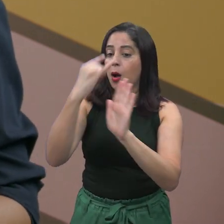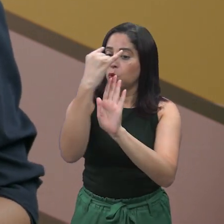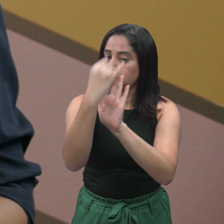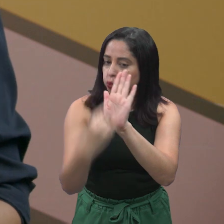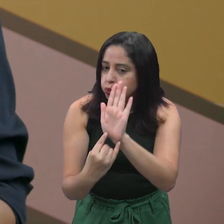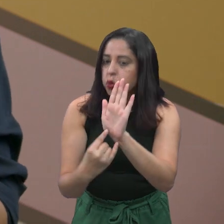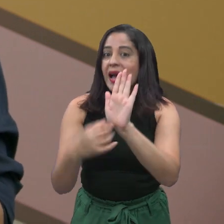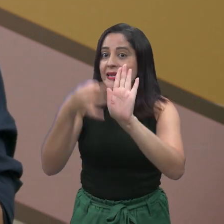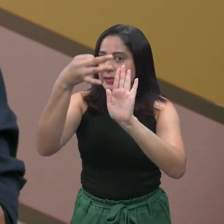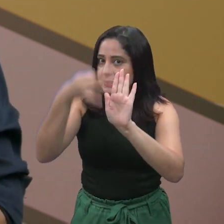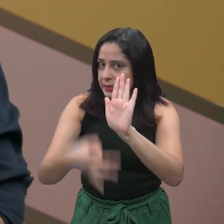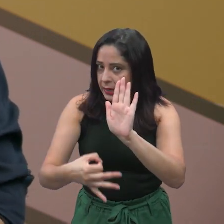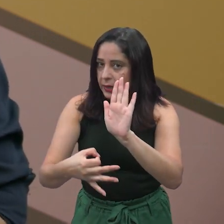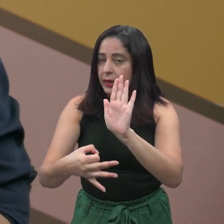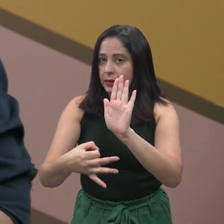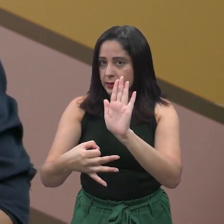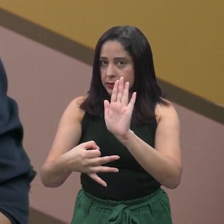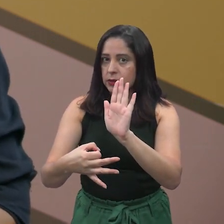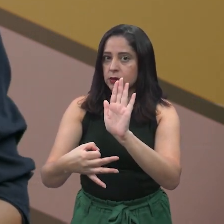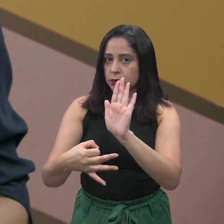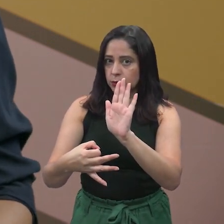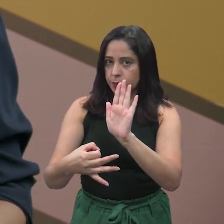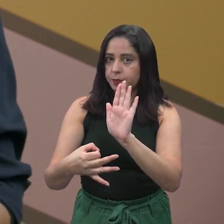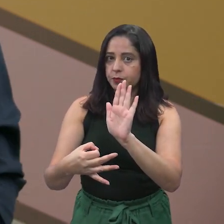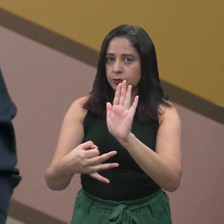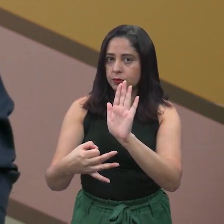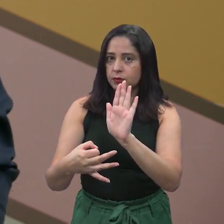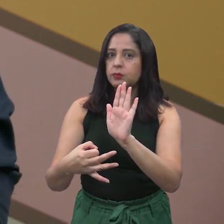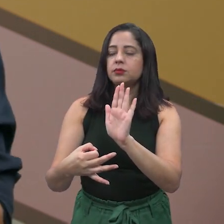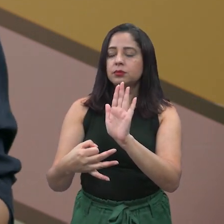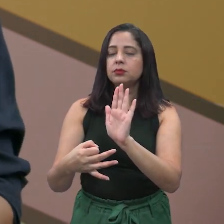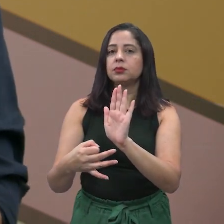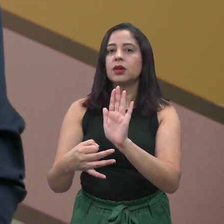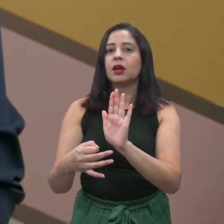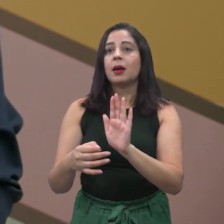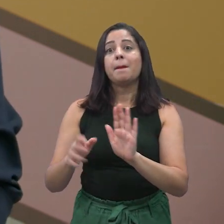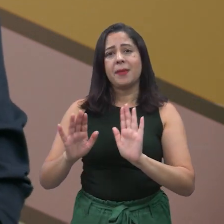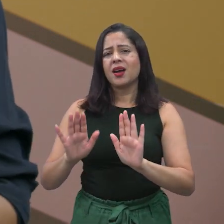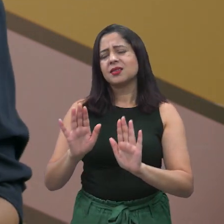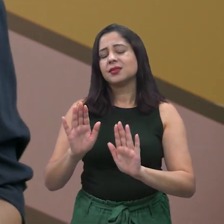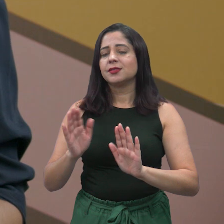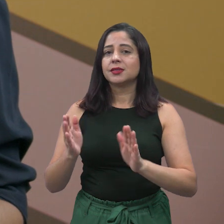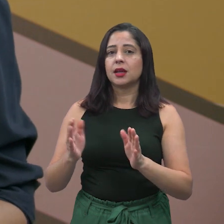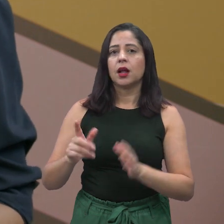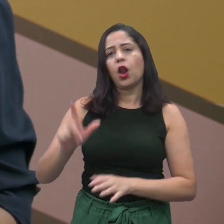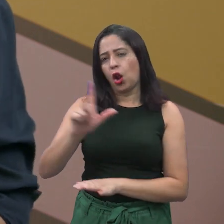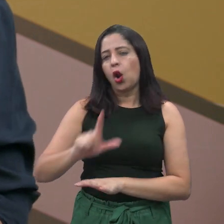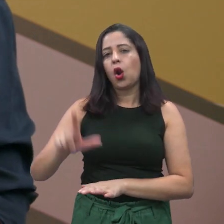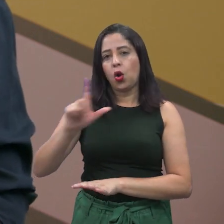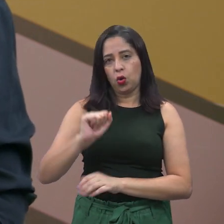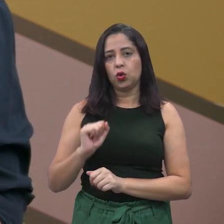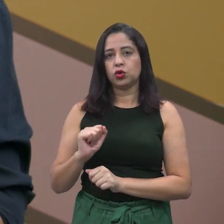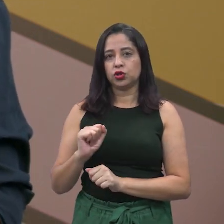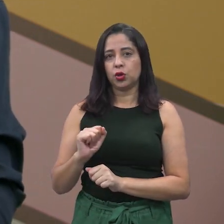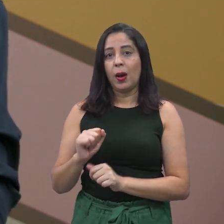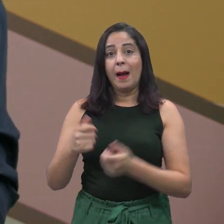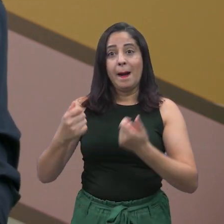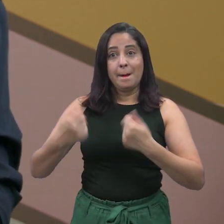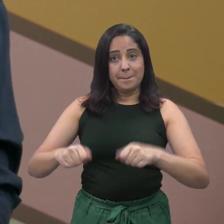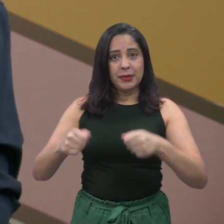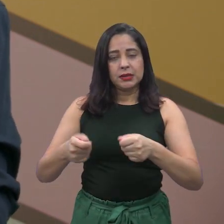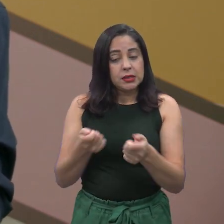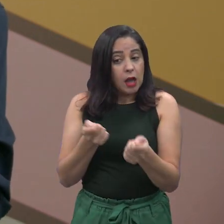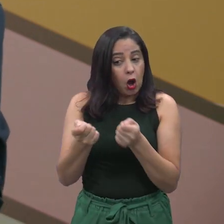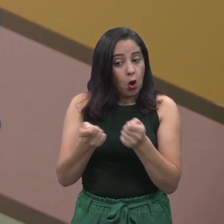por conta, mas o quanto que o médico indicou, mas muitas vezes nós médicos nos deparamos com isso. É claro que a principal função disso é controlar o